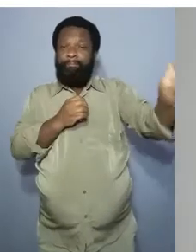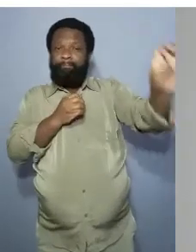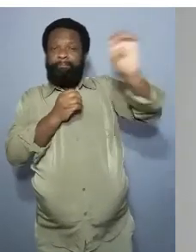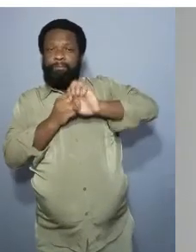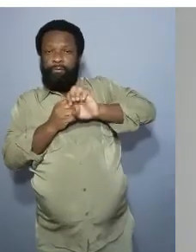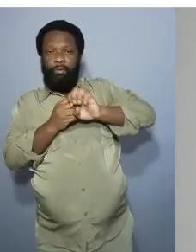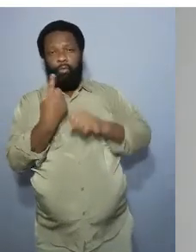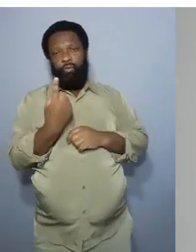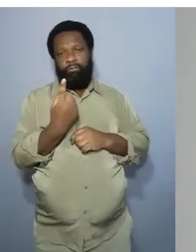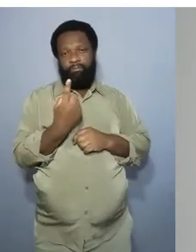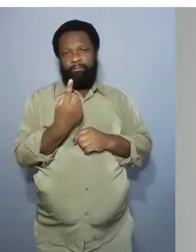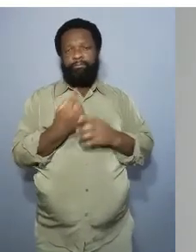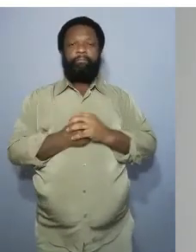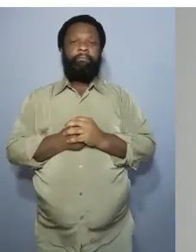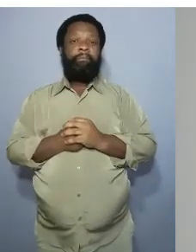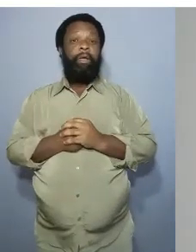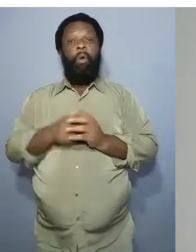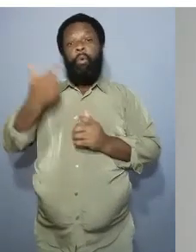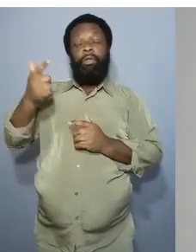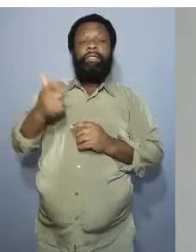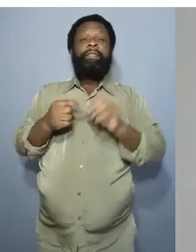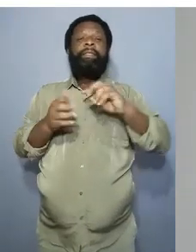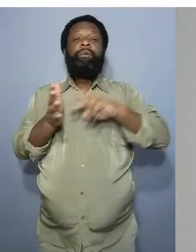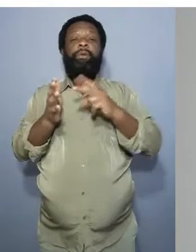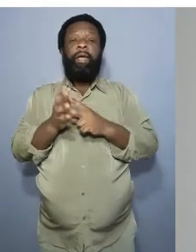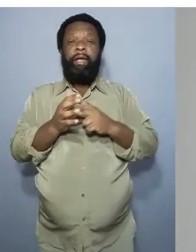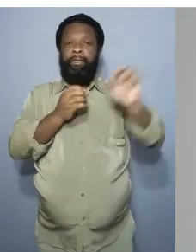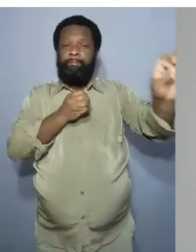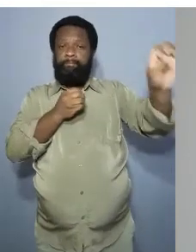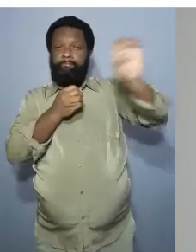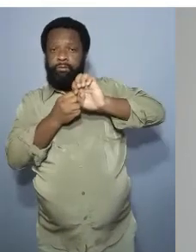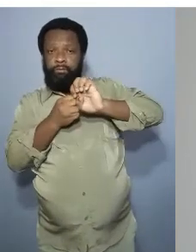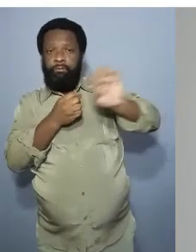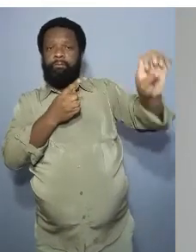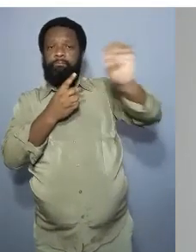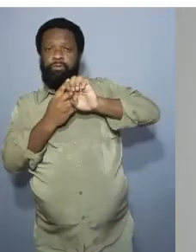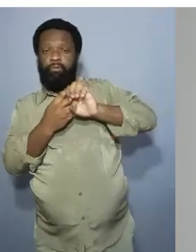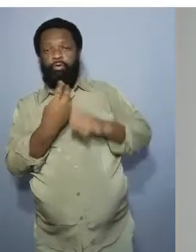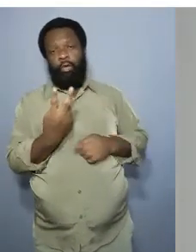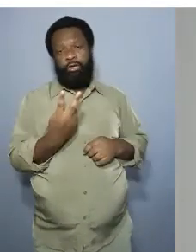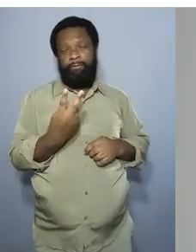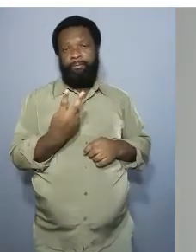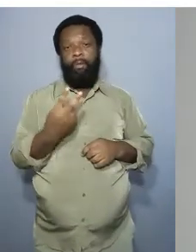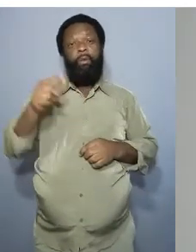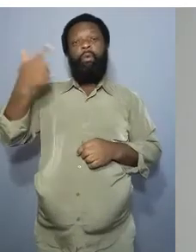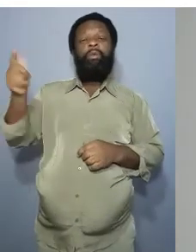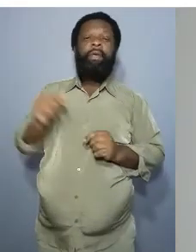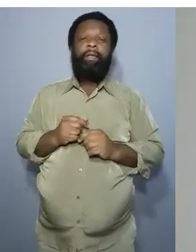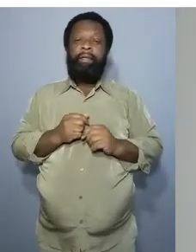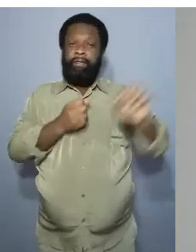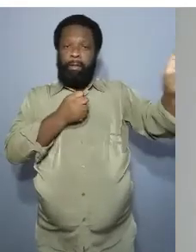ganhou um elétron. Aqui significa que ele ganhou 2 elétrons. Aqui significa que